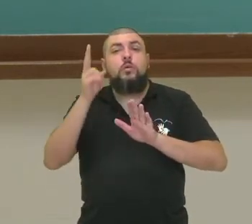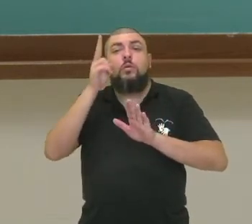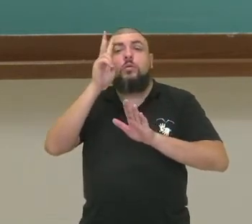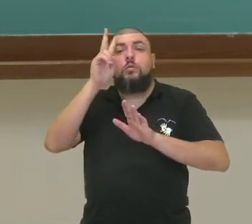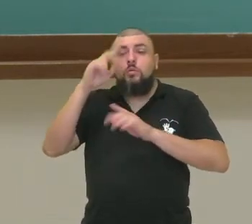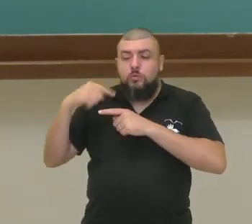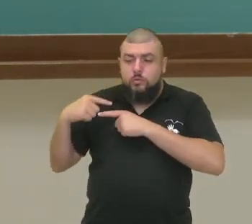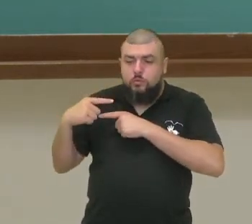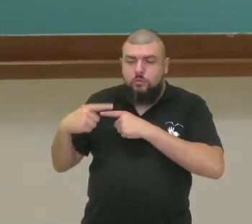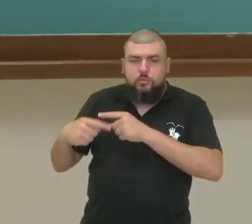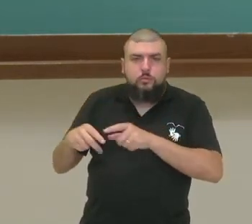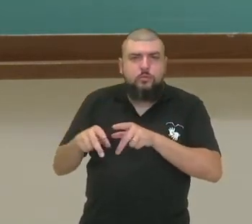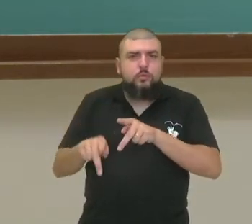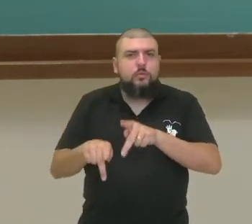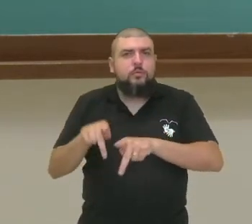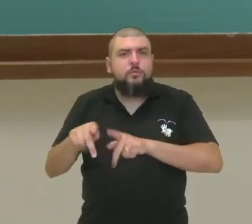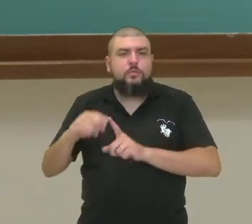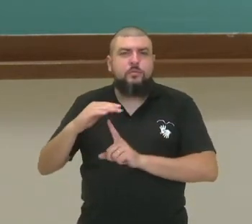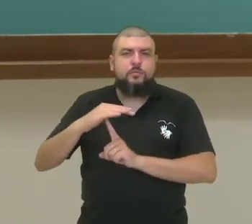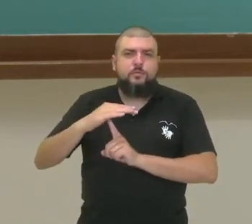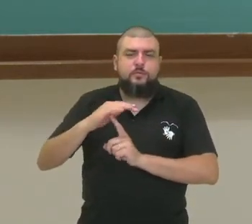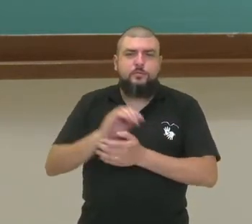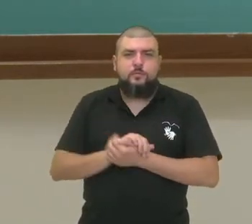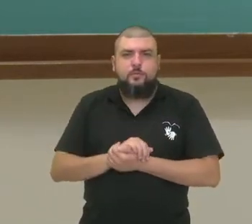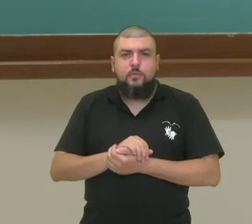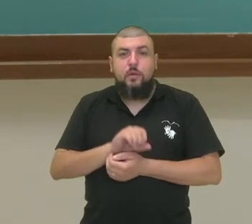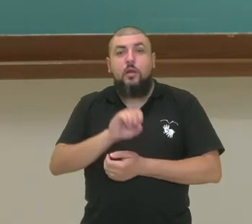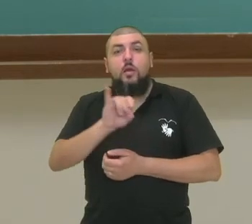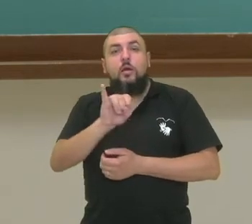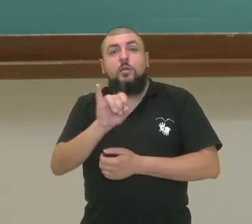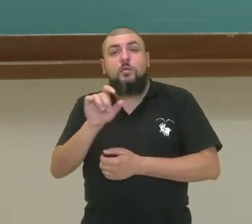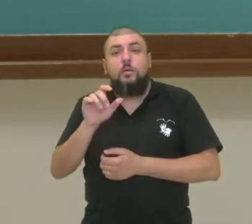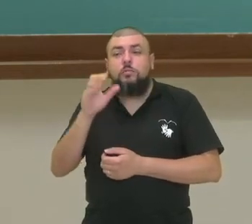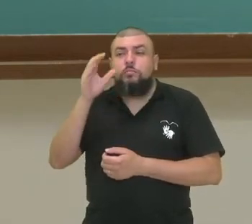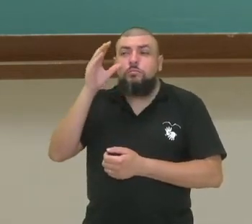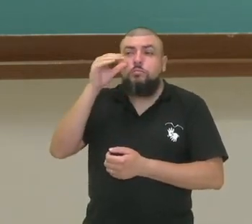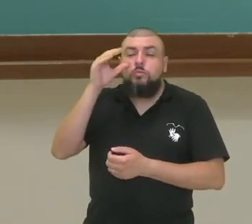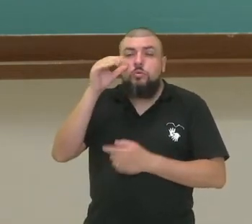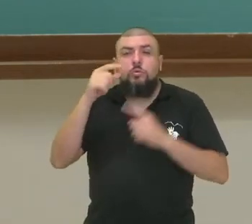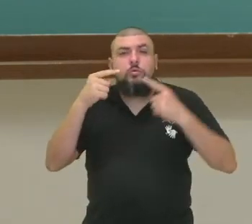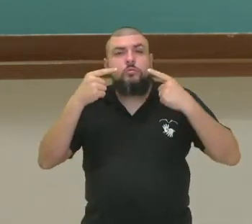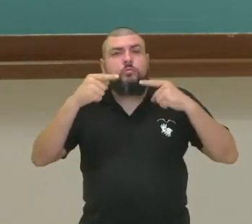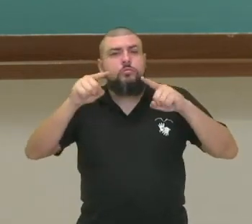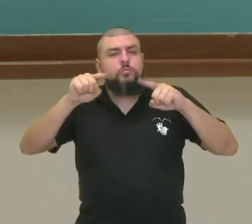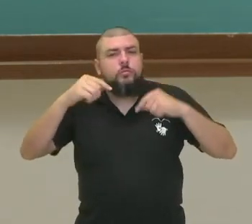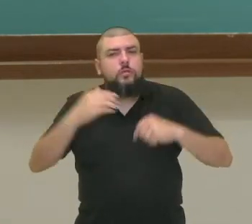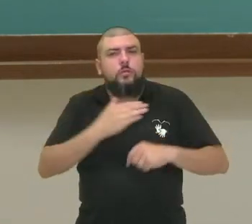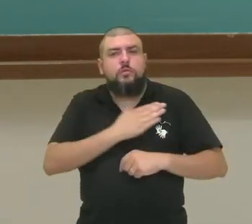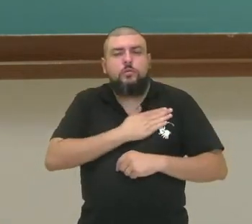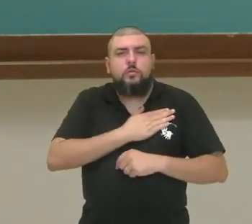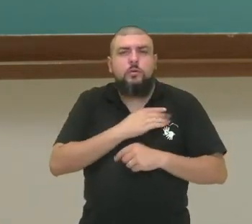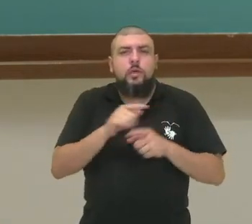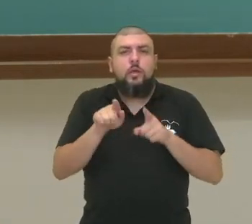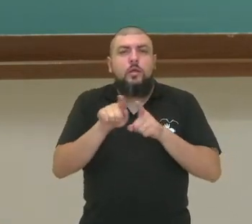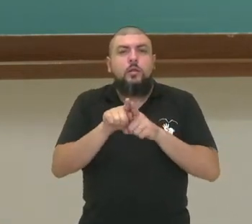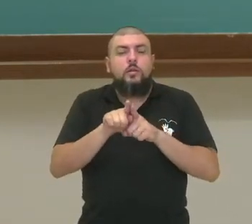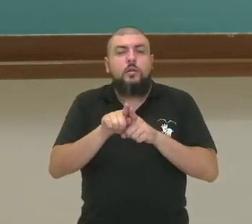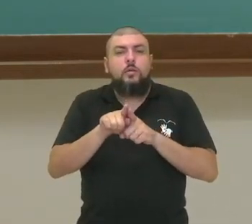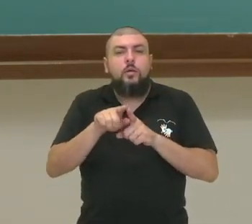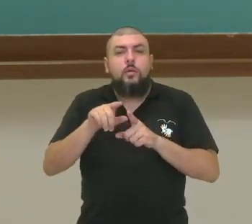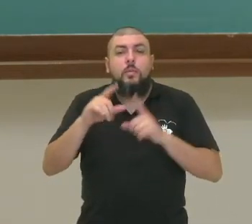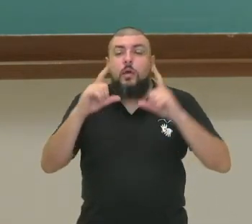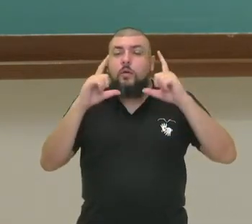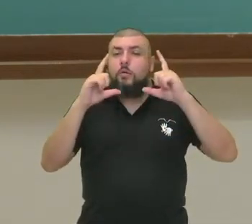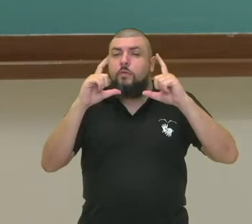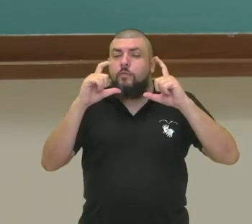paranaense. Caso você queira ouvir o Hino do Paraná, também ver algumas imagens bonitas, imagens aéreas do